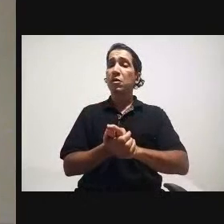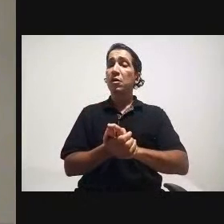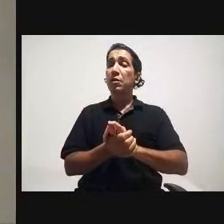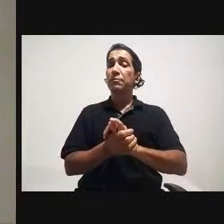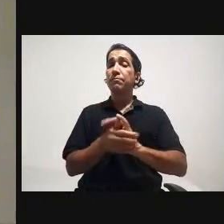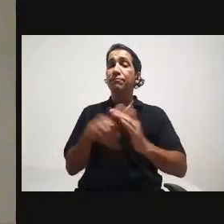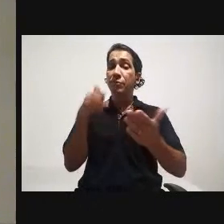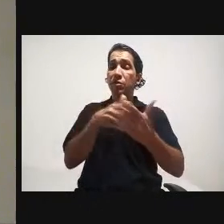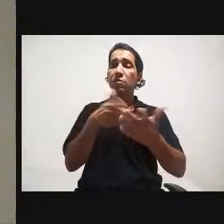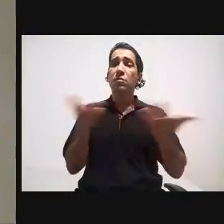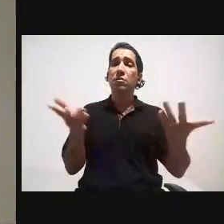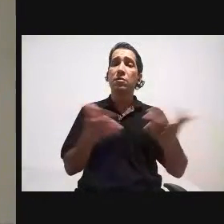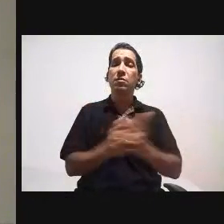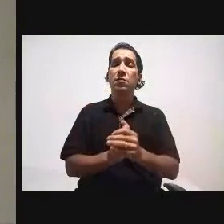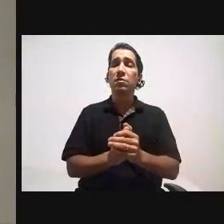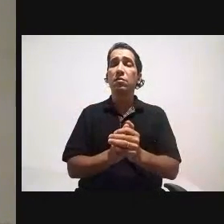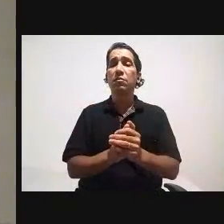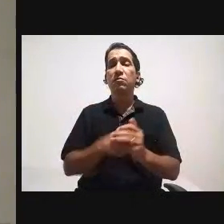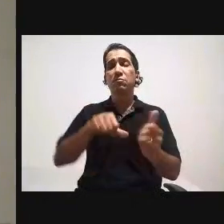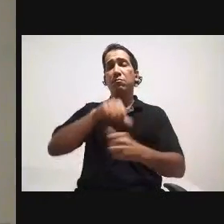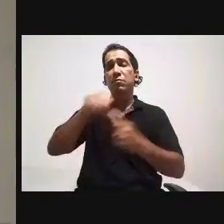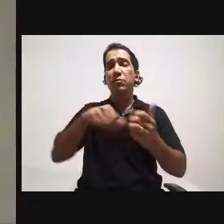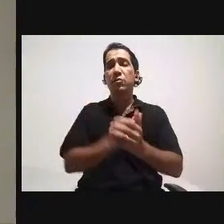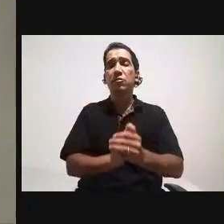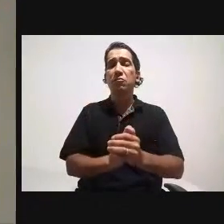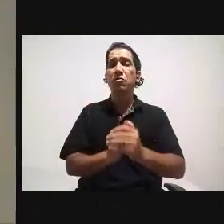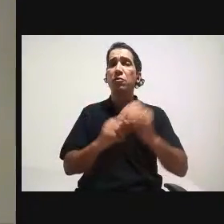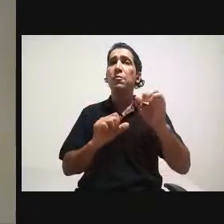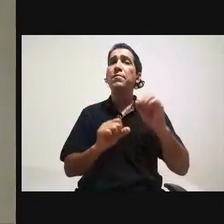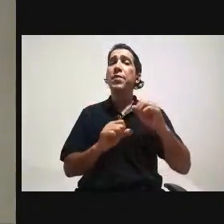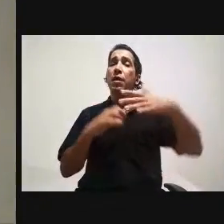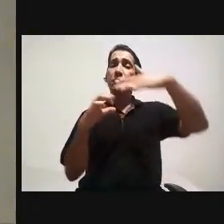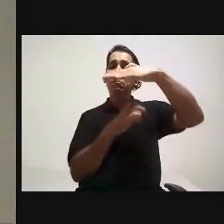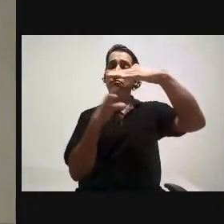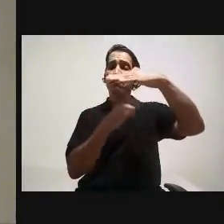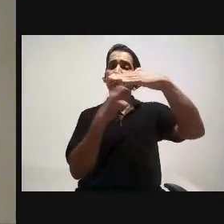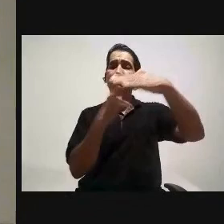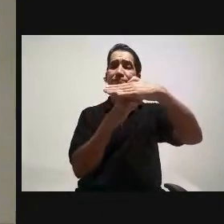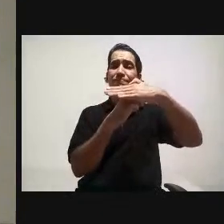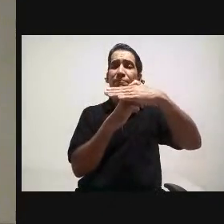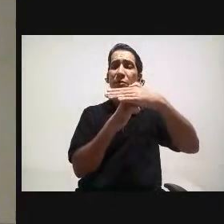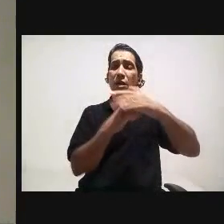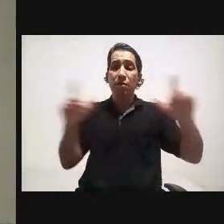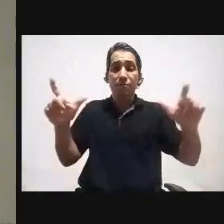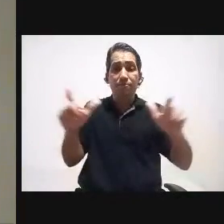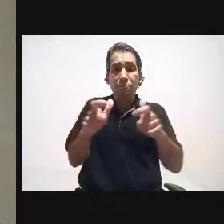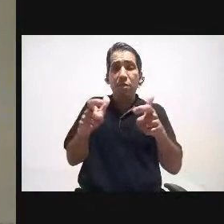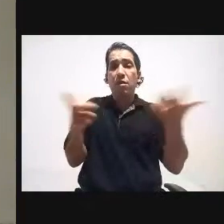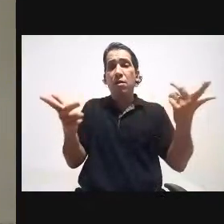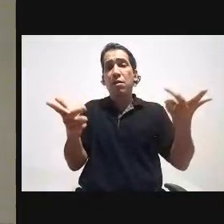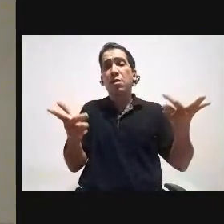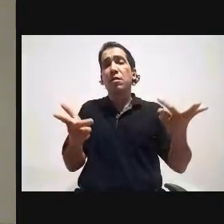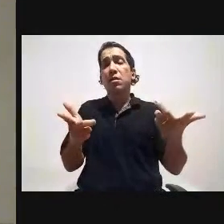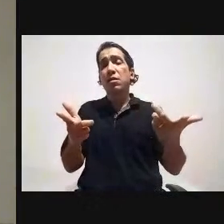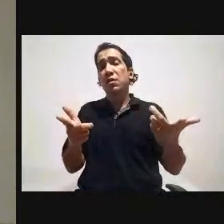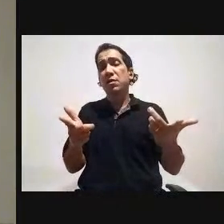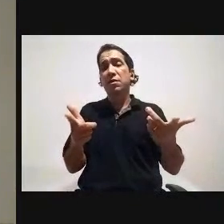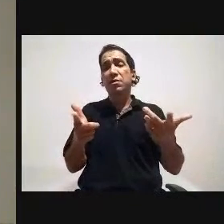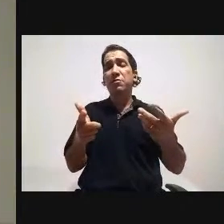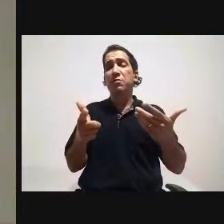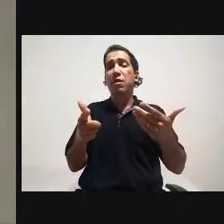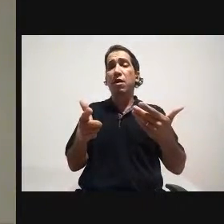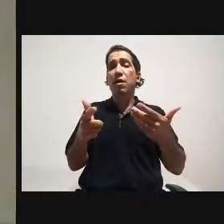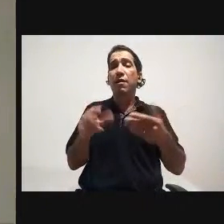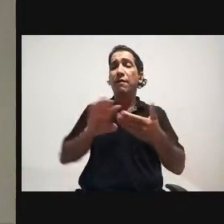mesmo de pequeno porte, vai ficar à margem desse processo. Setor de energia e utilidade, setor da